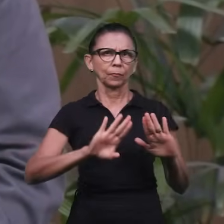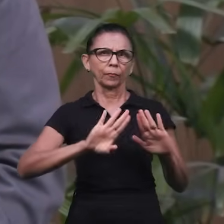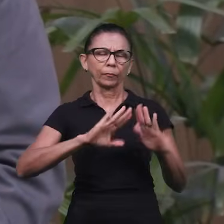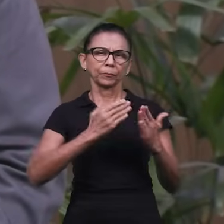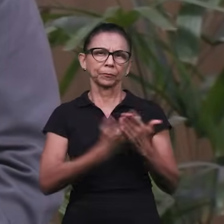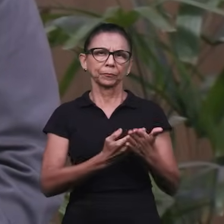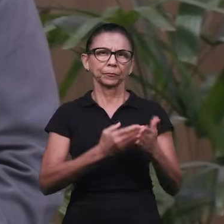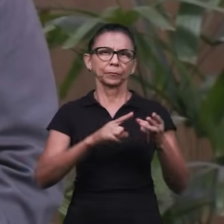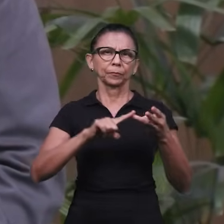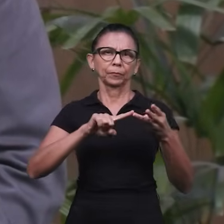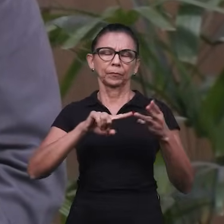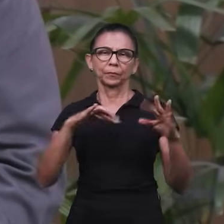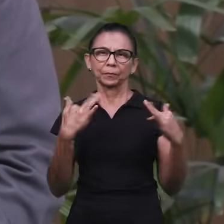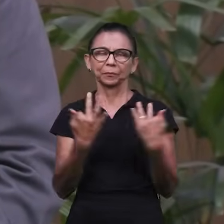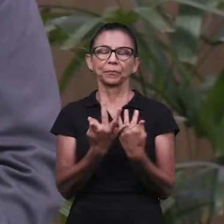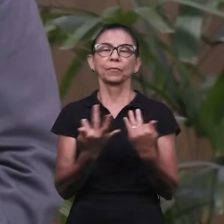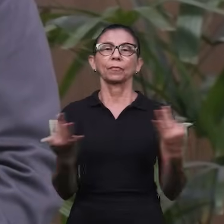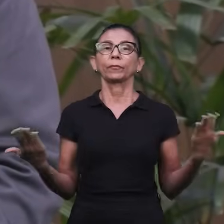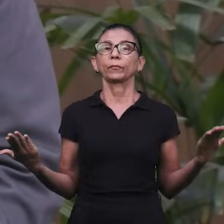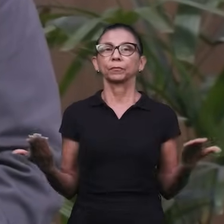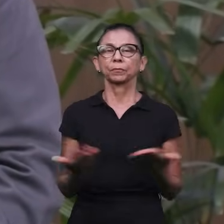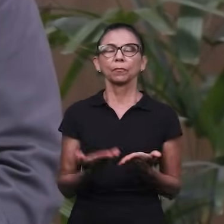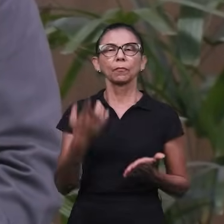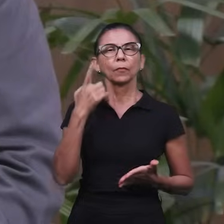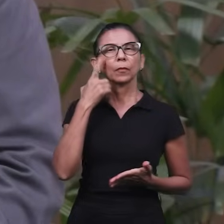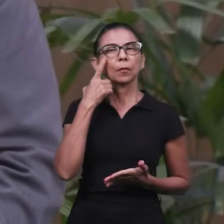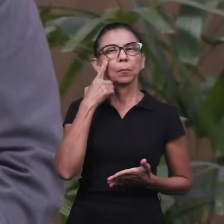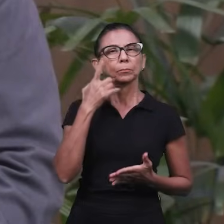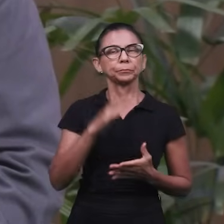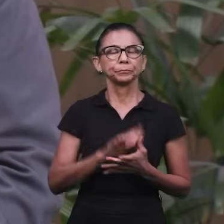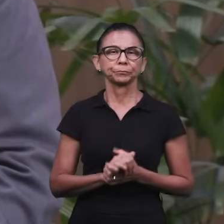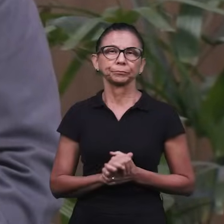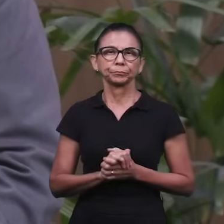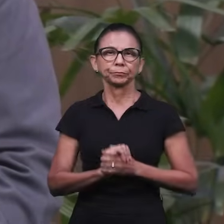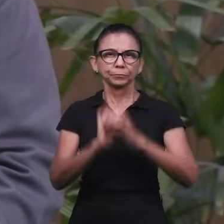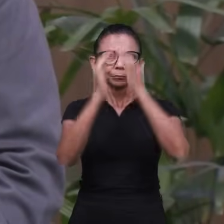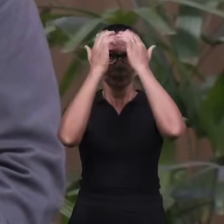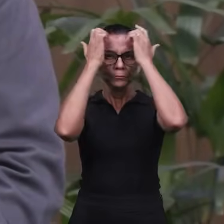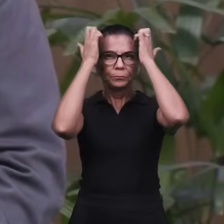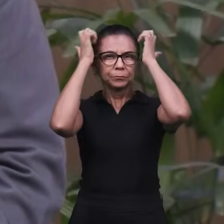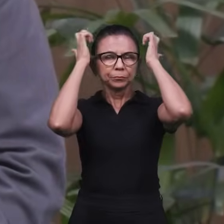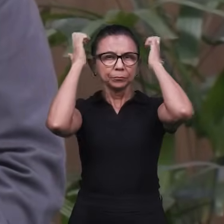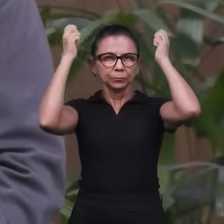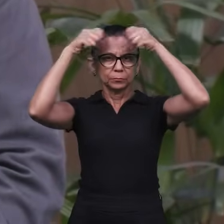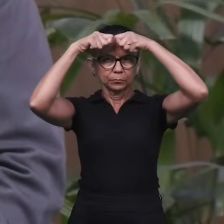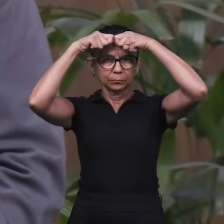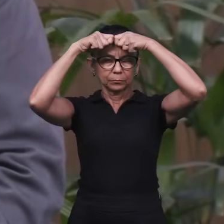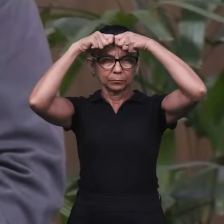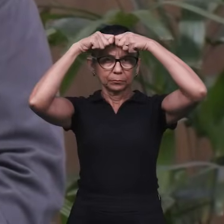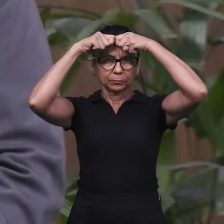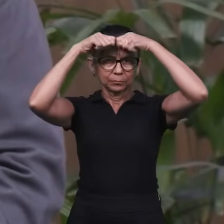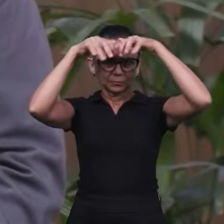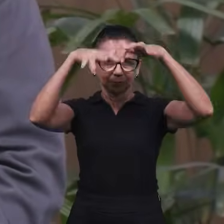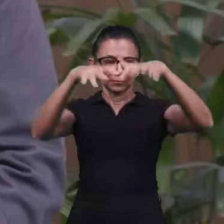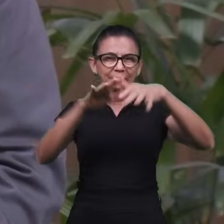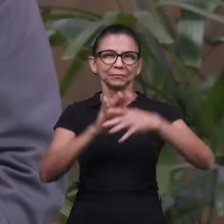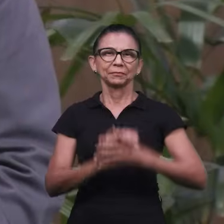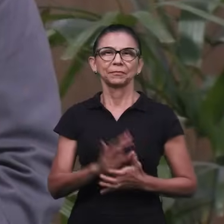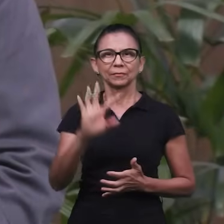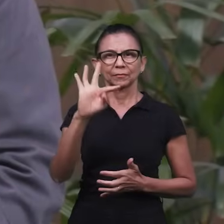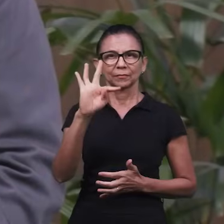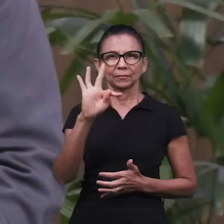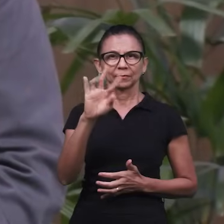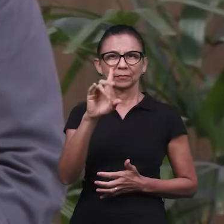E no programa de hoje, nós falaremos a respeito do TDAH. Você conhece essa sigla?